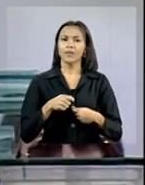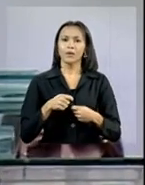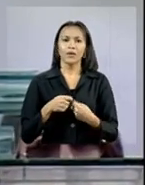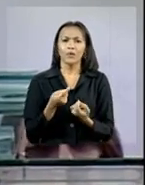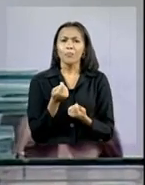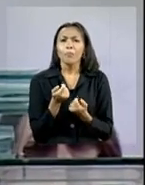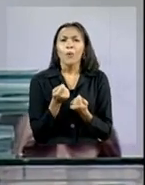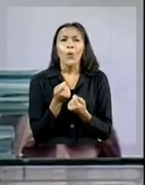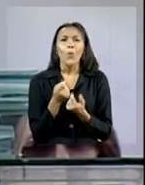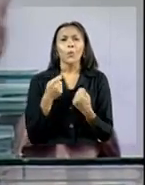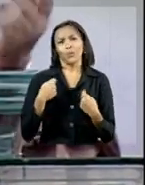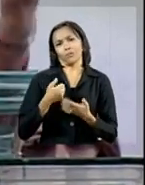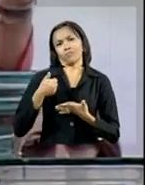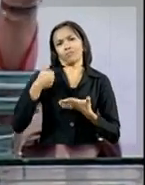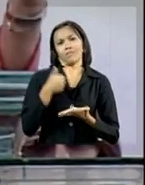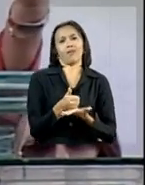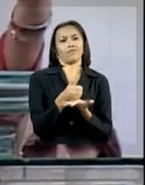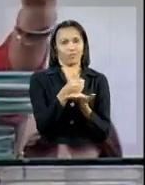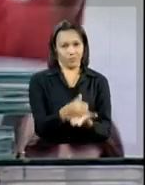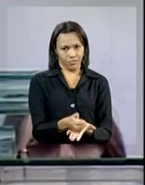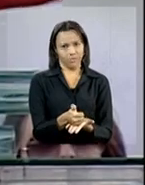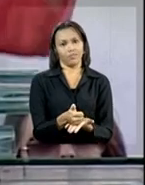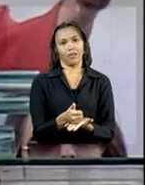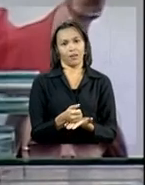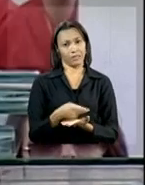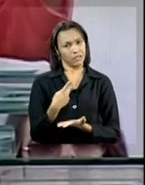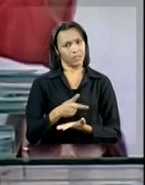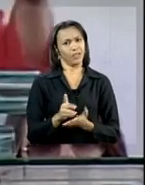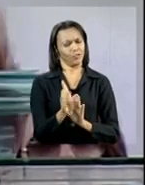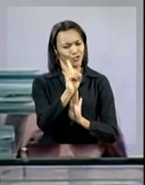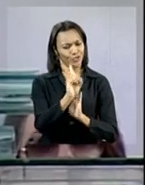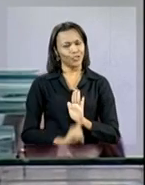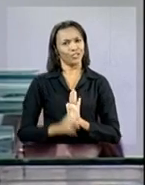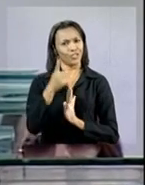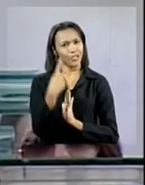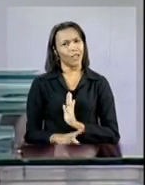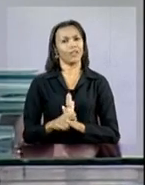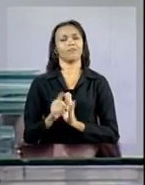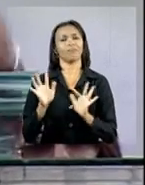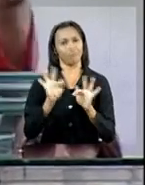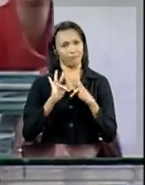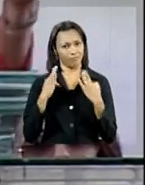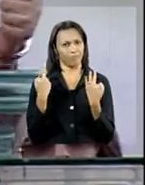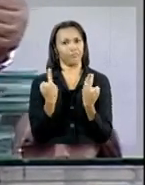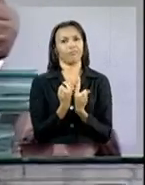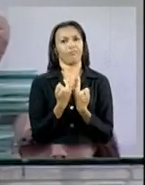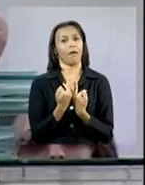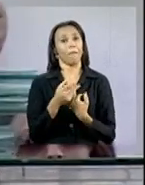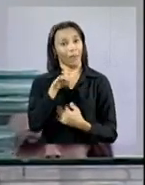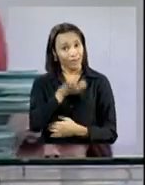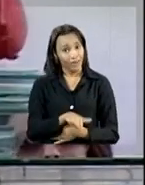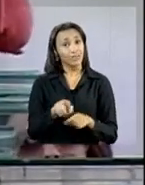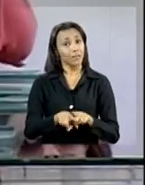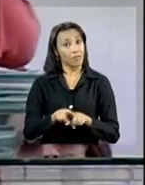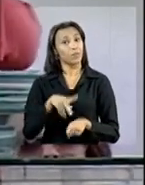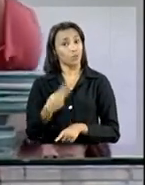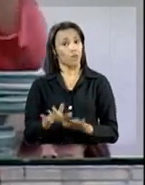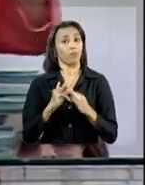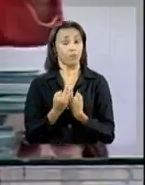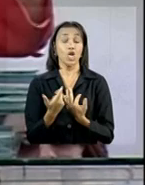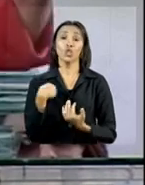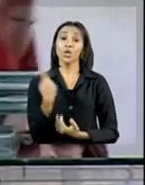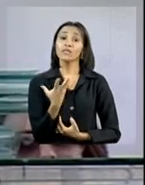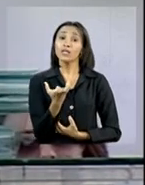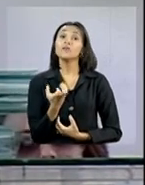E que esse mínimo necessário dê condições dignas para ela e para sua família nós queremos que os jovens